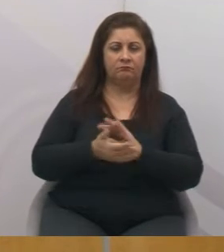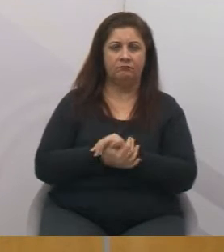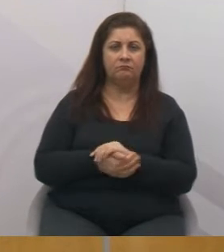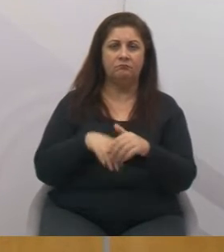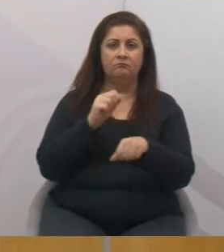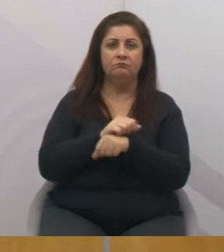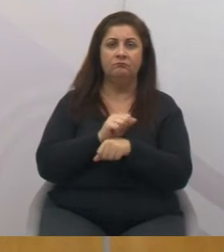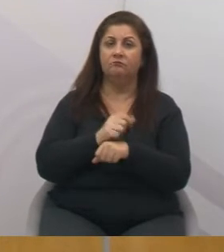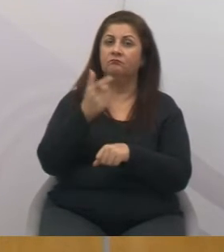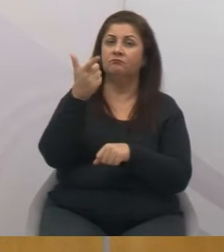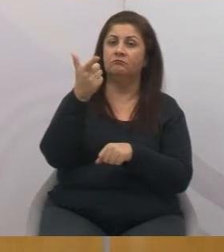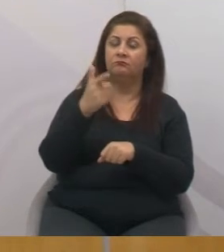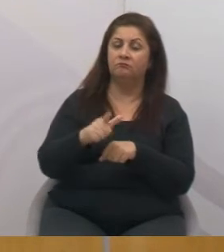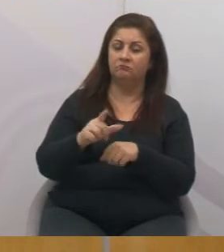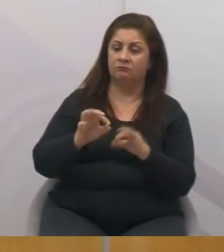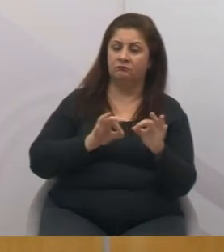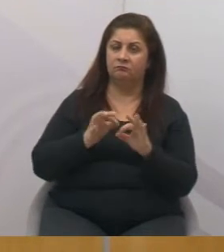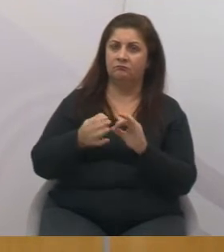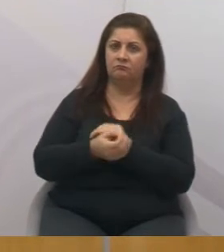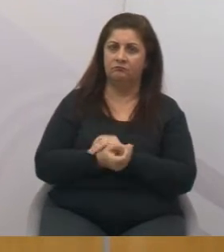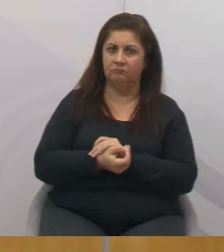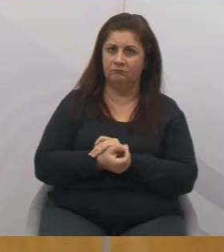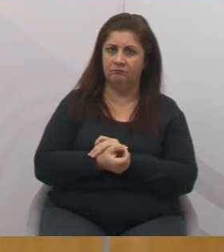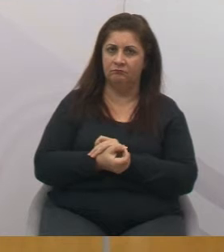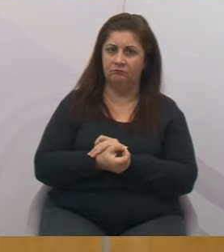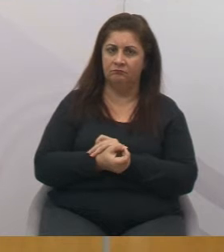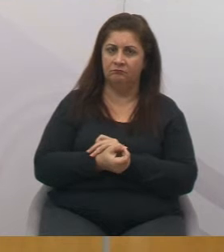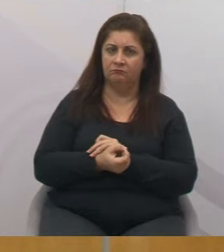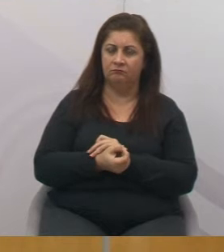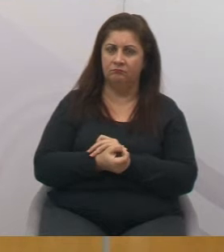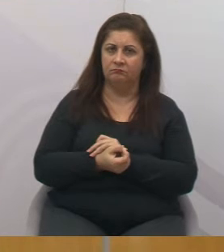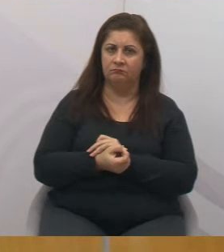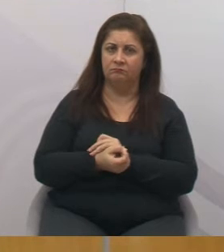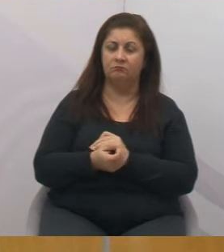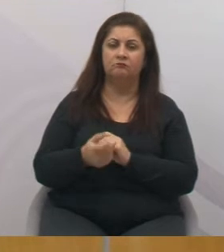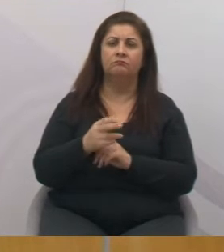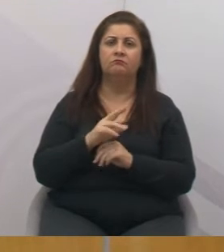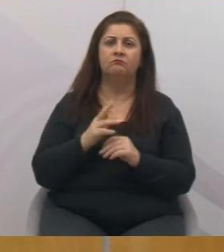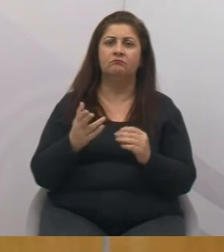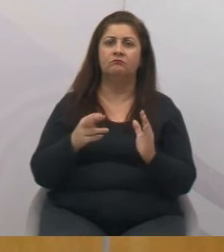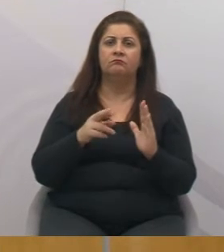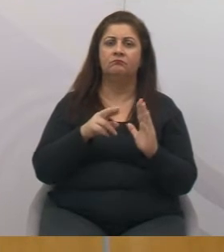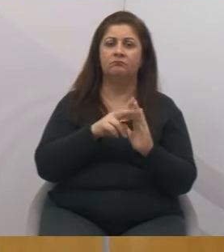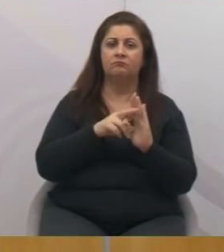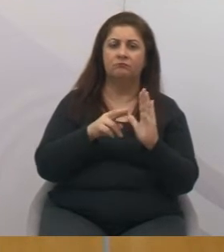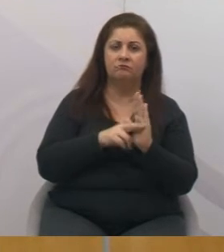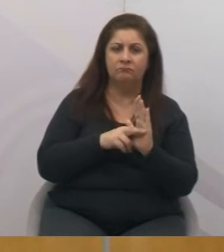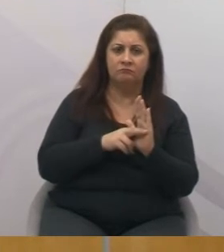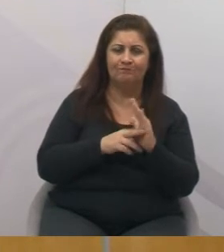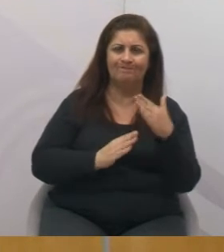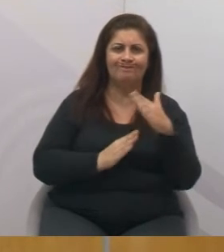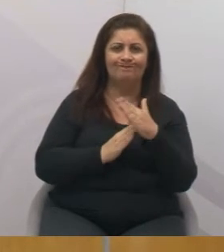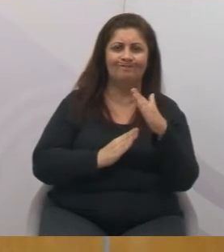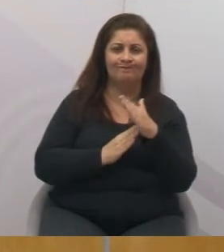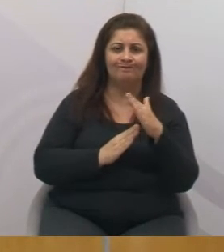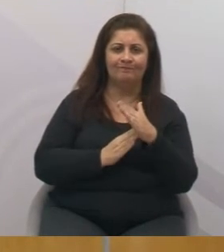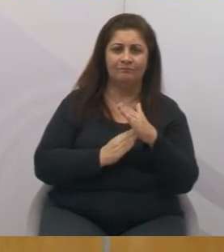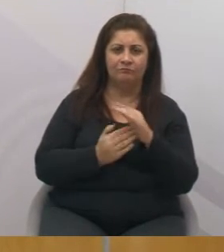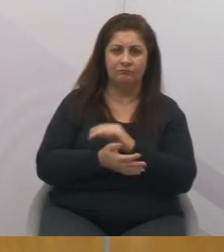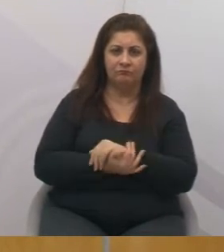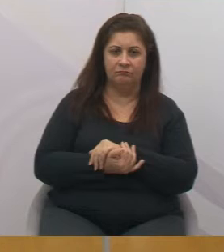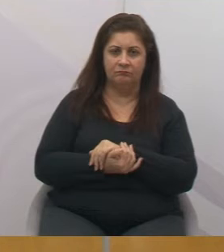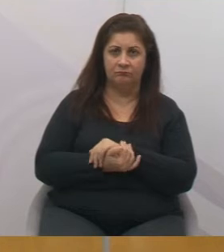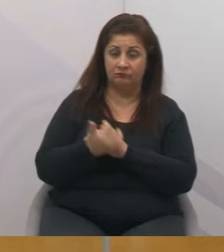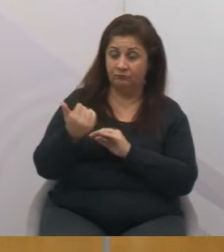outra para que regulamentasse, chama de norma constitucional de eficácia limitada. Estou certo ou estou